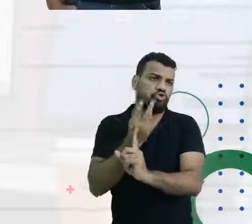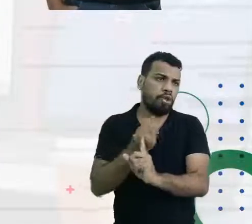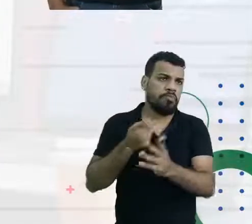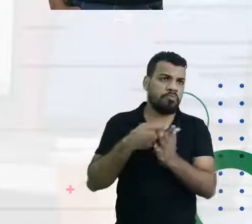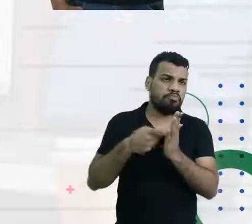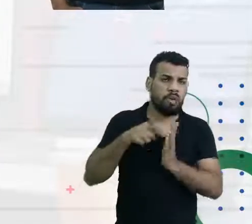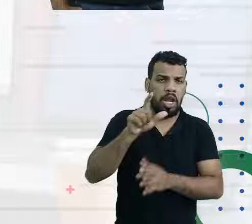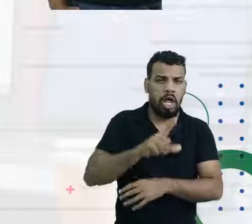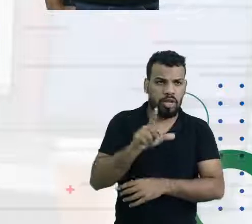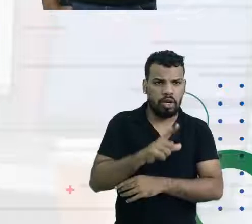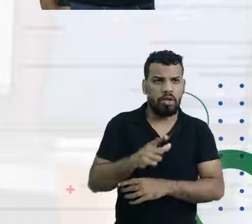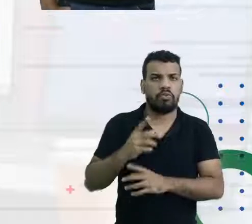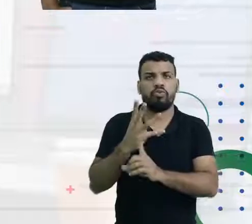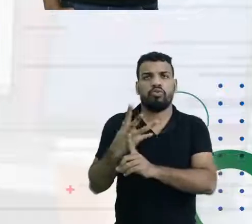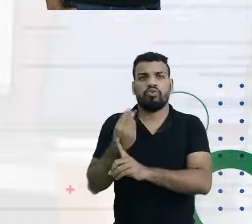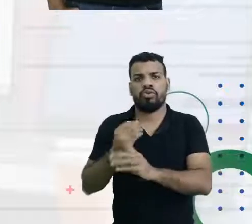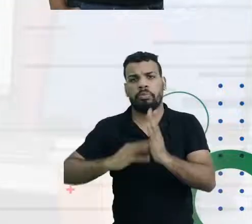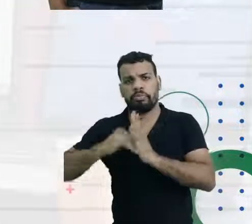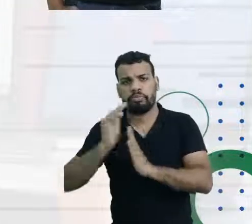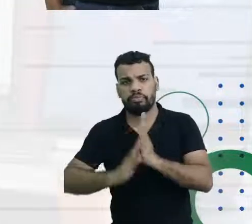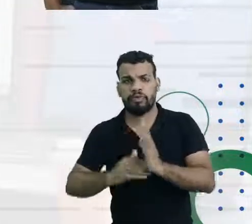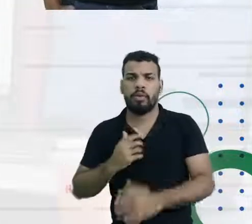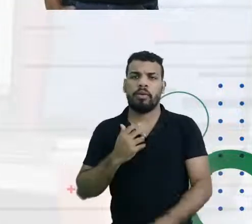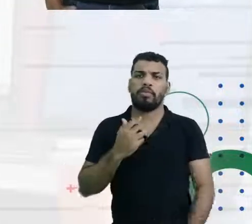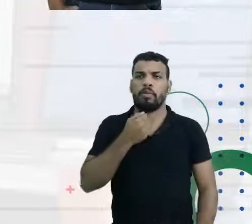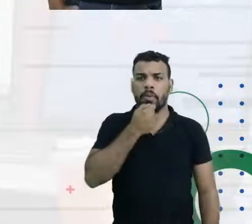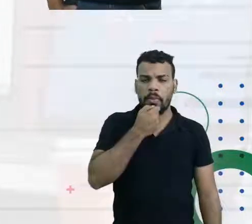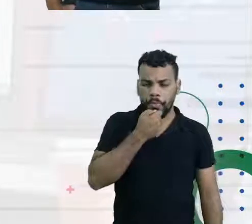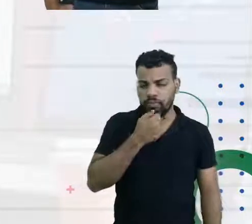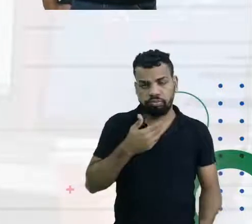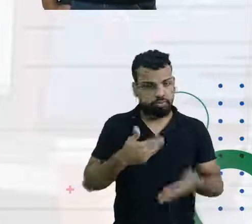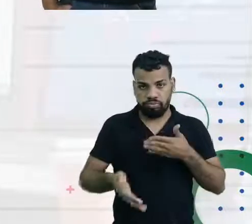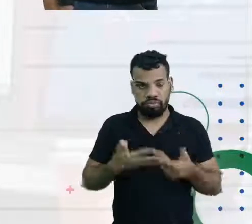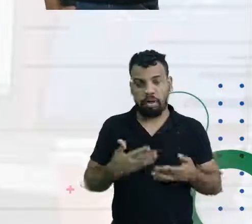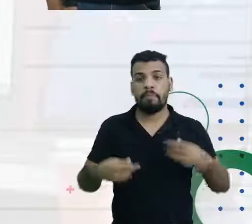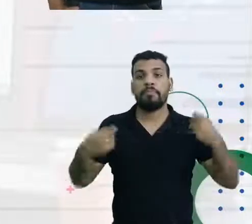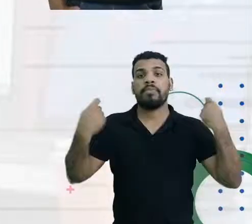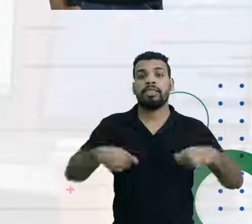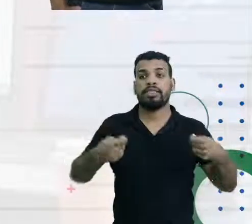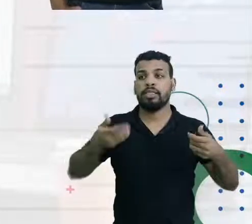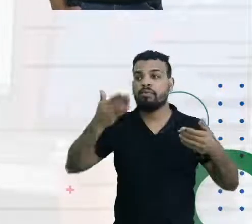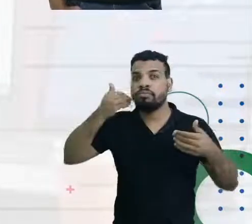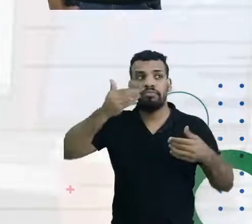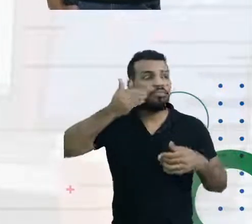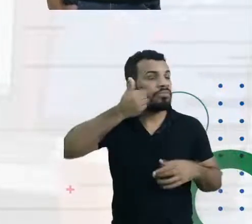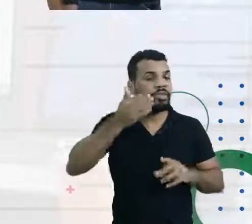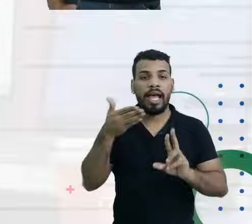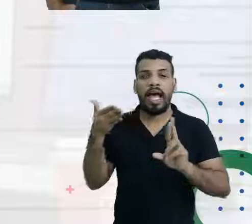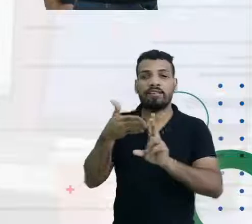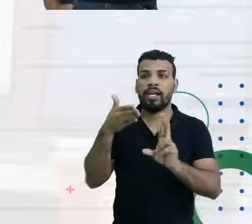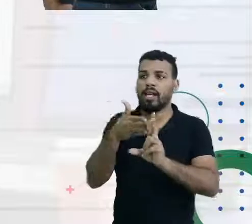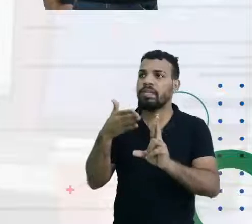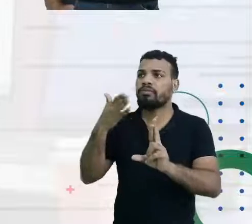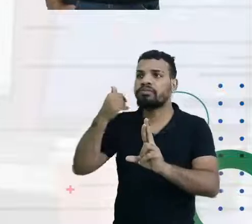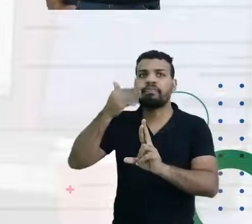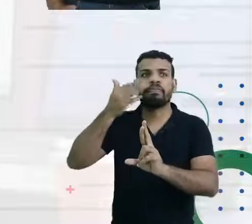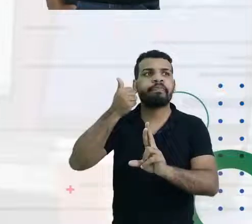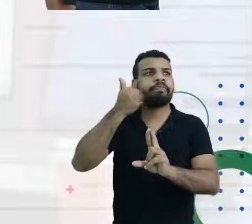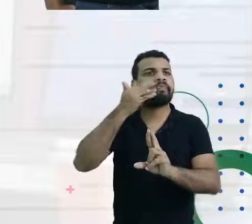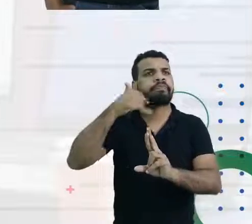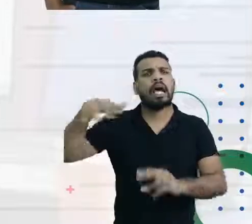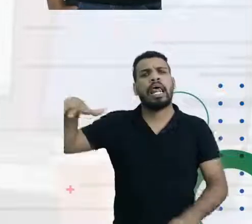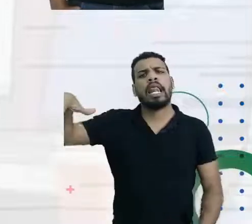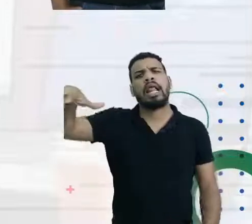seja ele um ilustrador, um artista plástico, ele tem que se cercar de imensas referências,